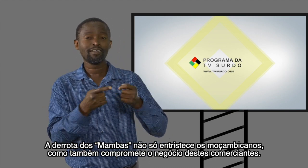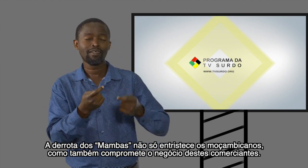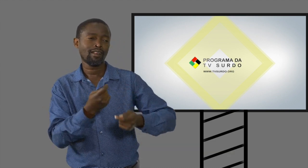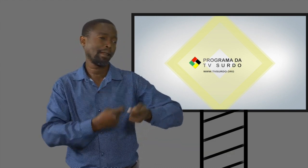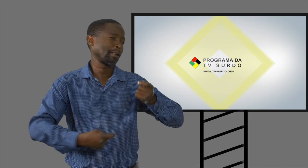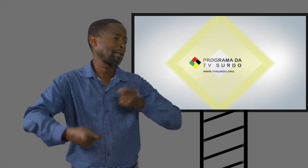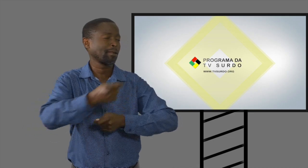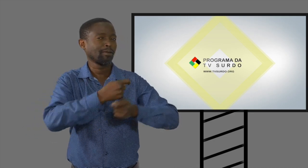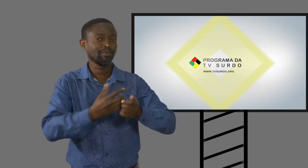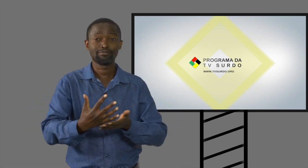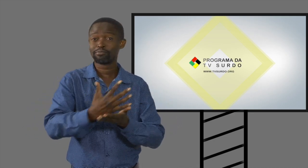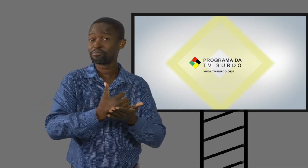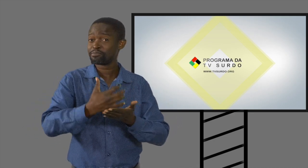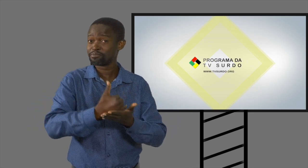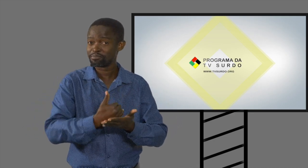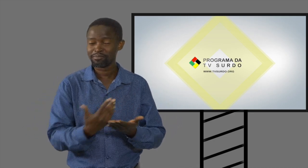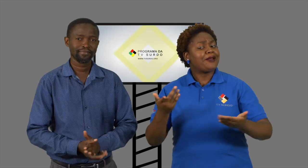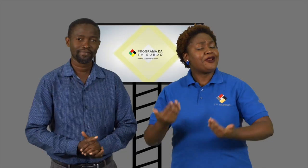comerciantes.